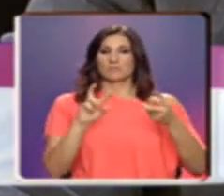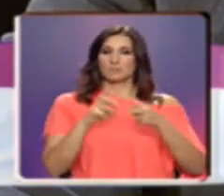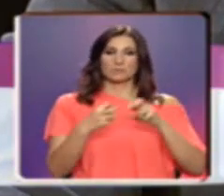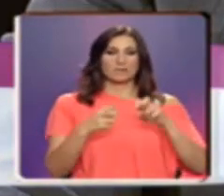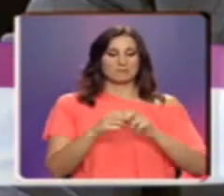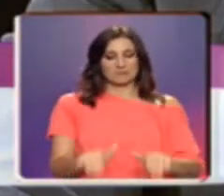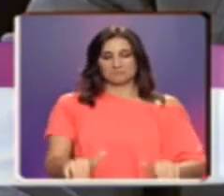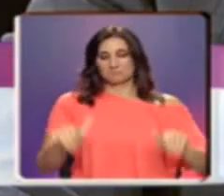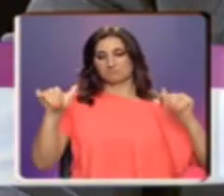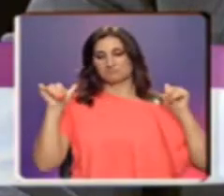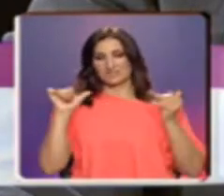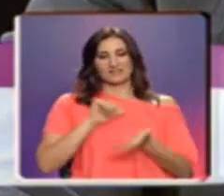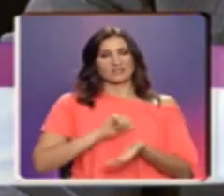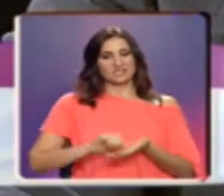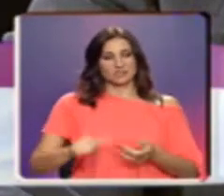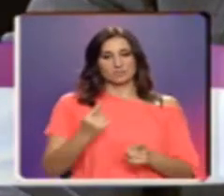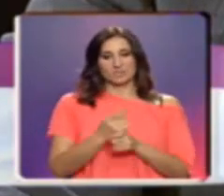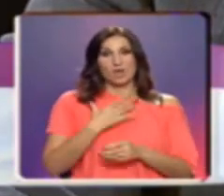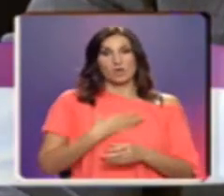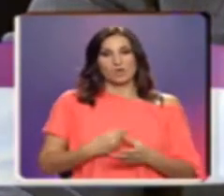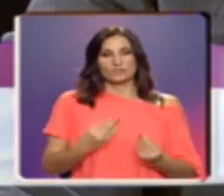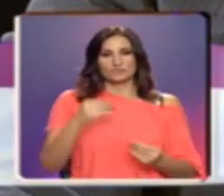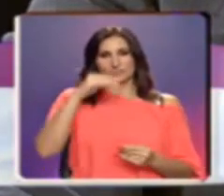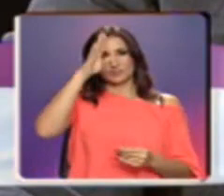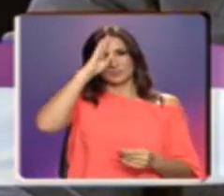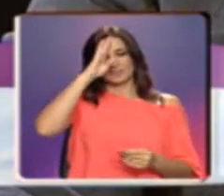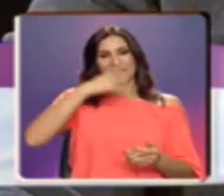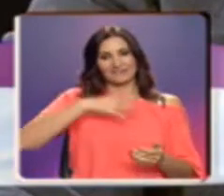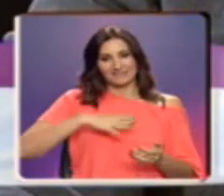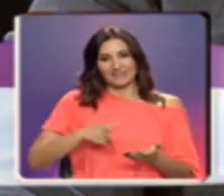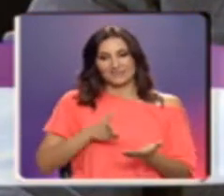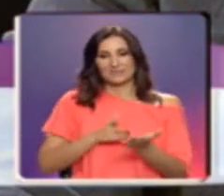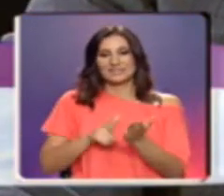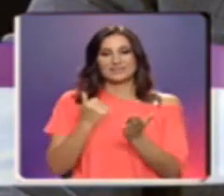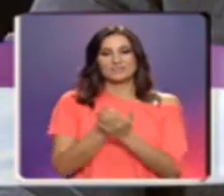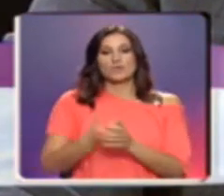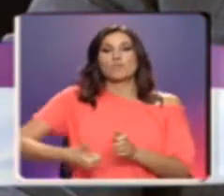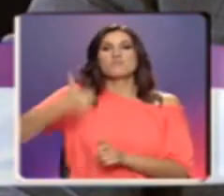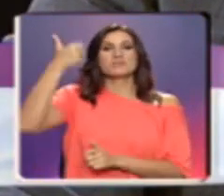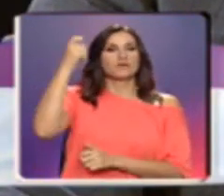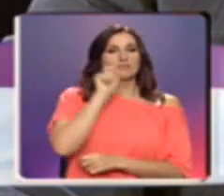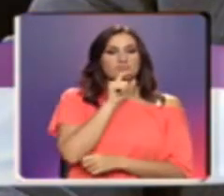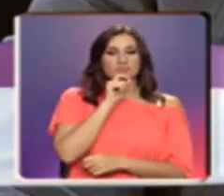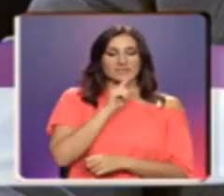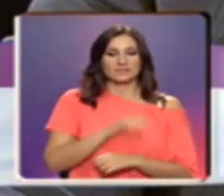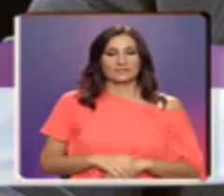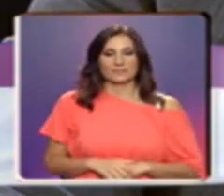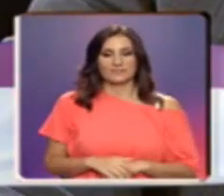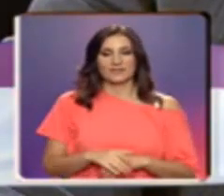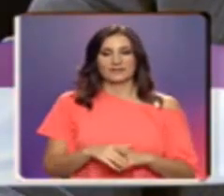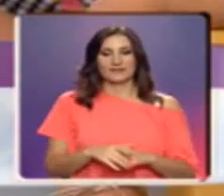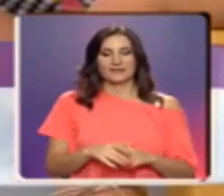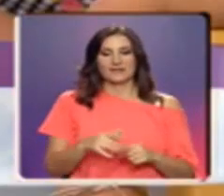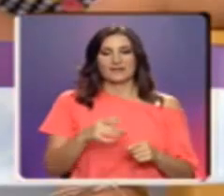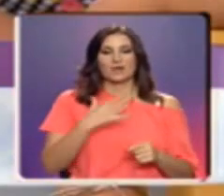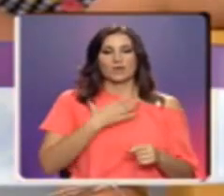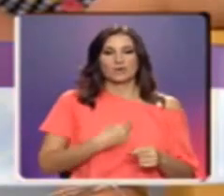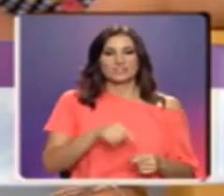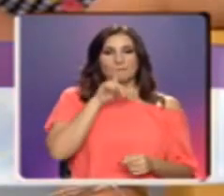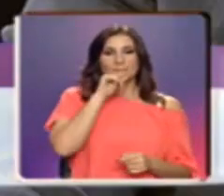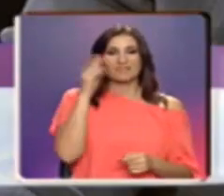nenhum em sair, porque gosto tanto do Sporting, porque quero que esteja sempre o melhor possível no Sporting Clube. Tem admiração por Pinto da